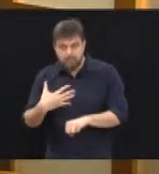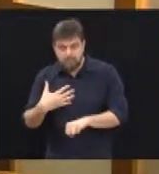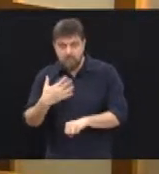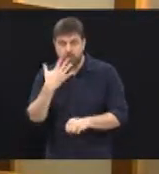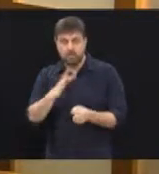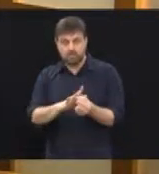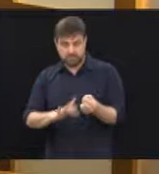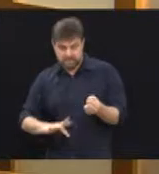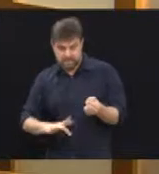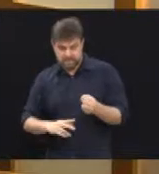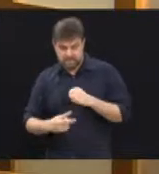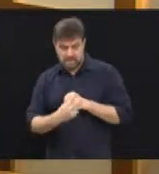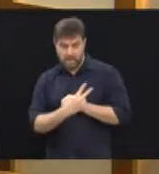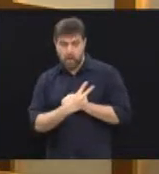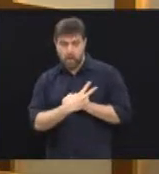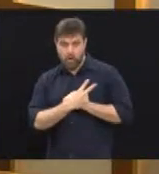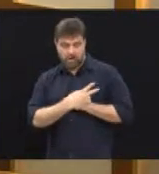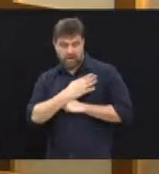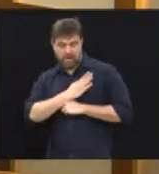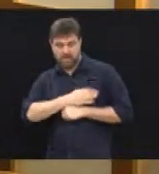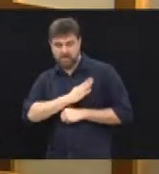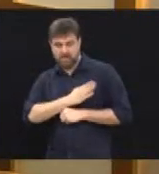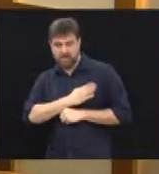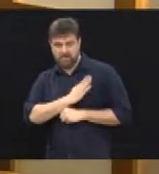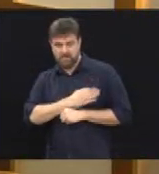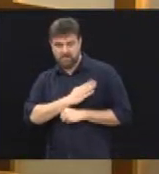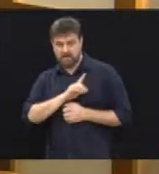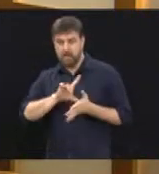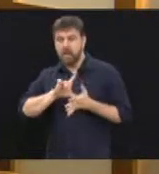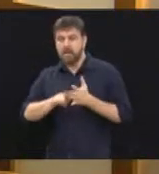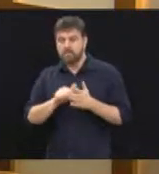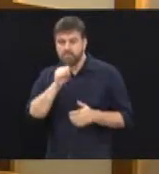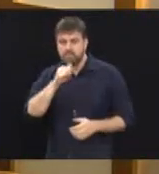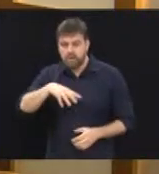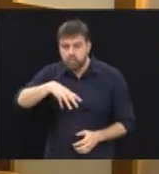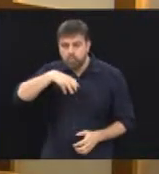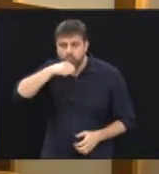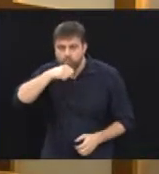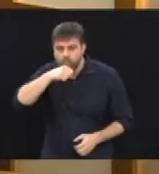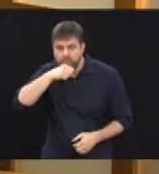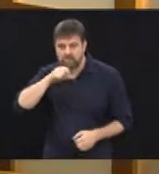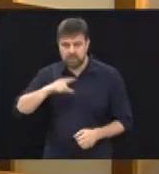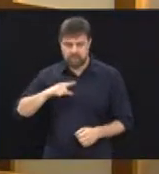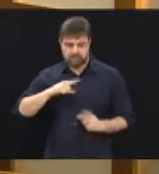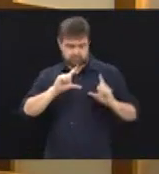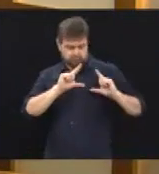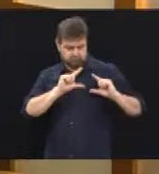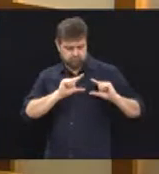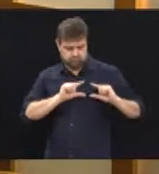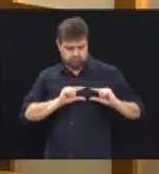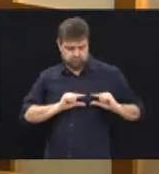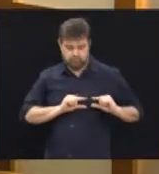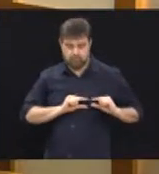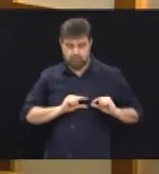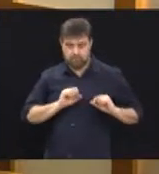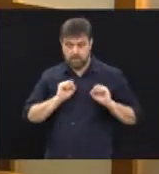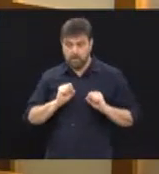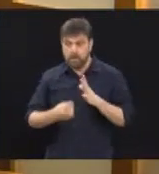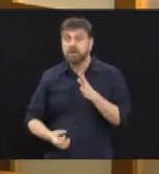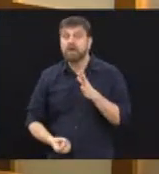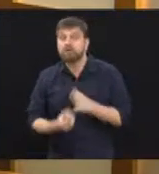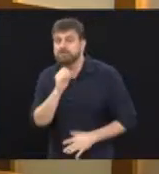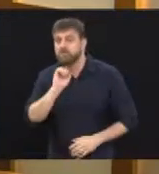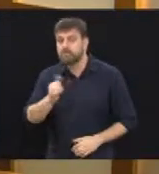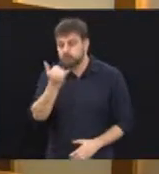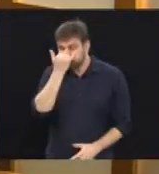a função protetora no coração e após a menopausa ela diminui consideravelmente.